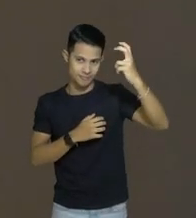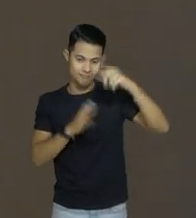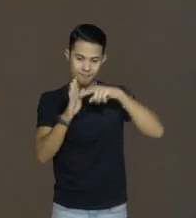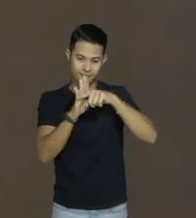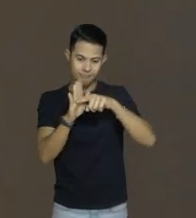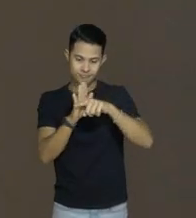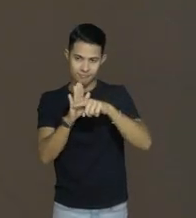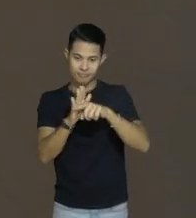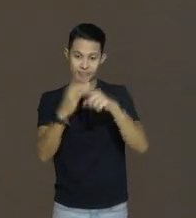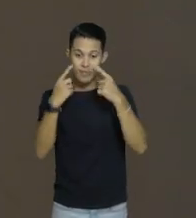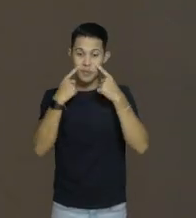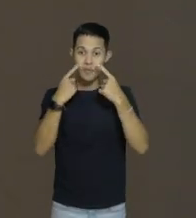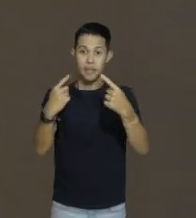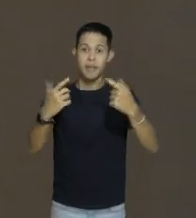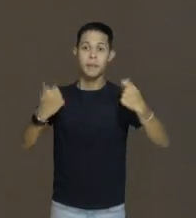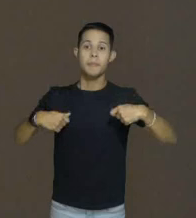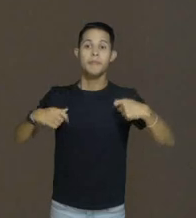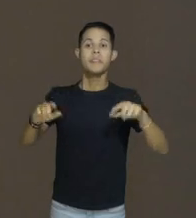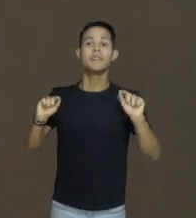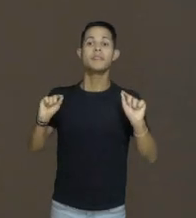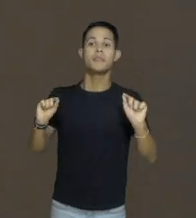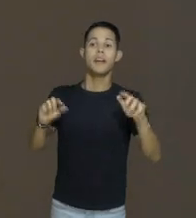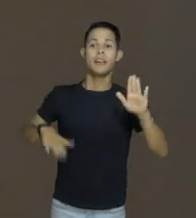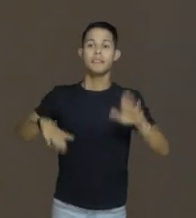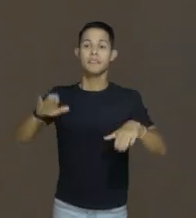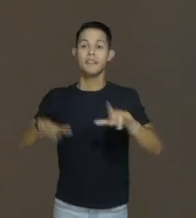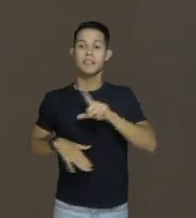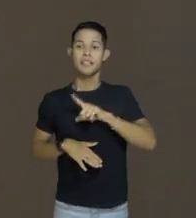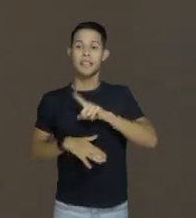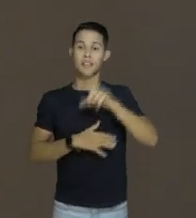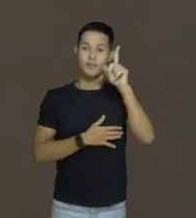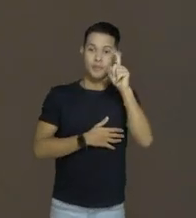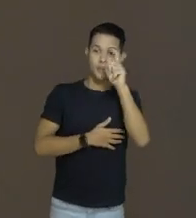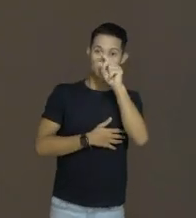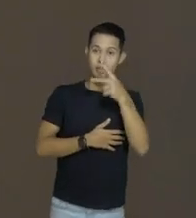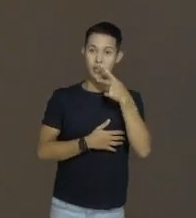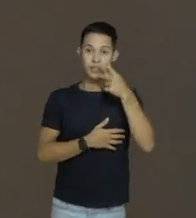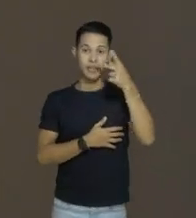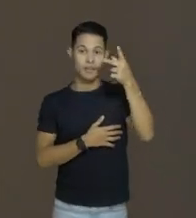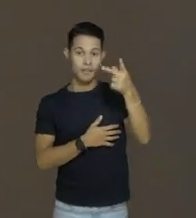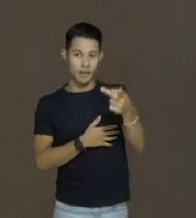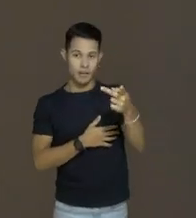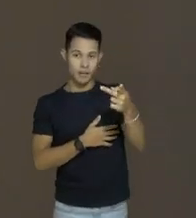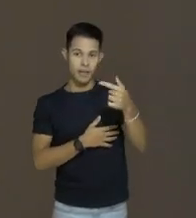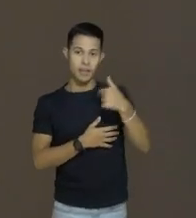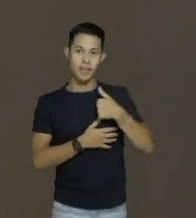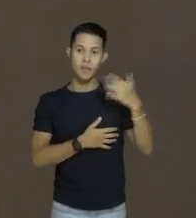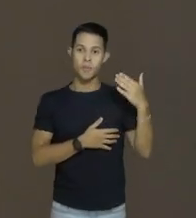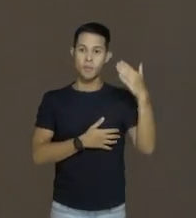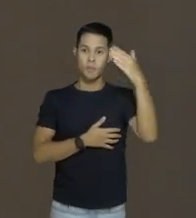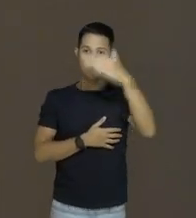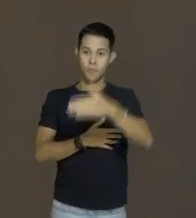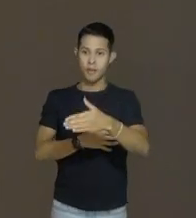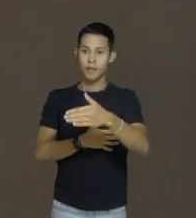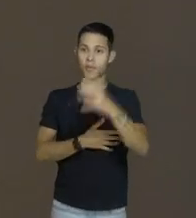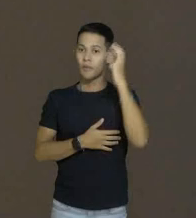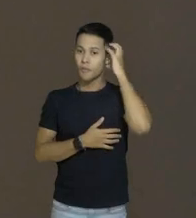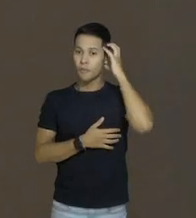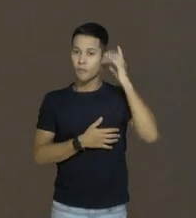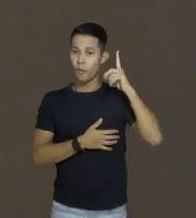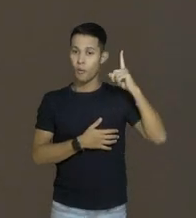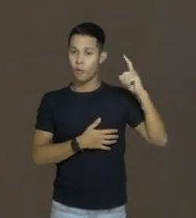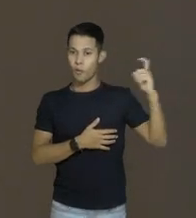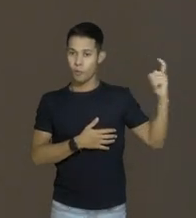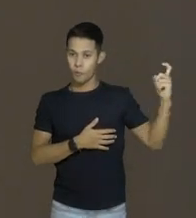precisa. Ah, ela tem uma dificuldade na fala, eu mando para a fono. Conforme o que eu vejo no consultório, ela vai para